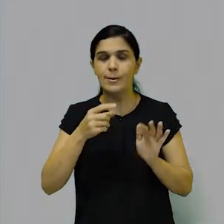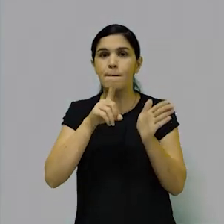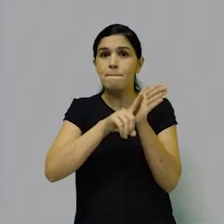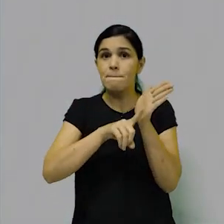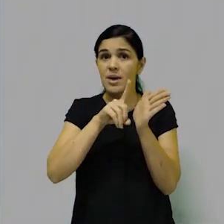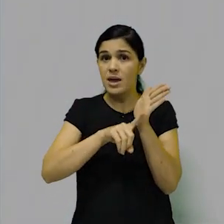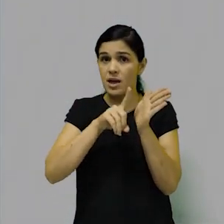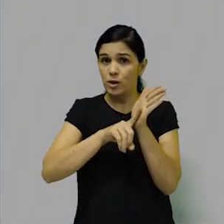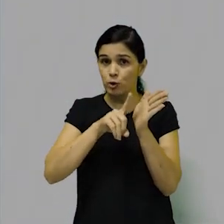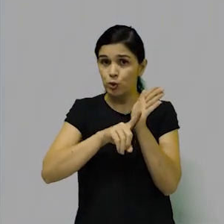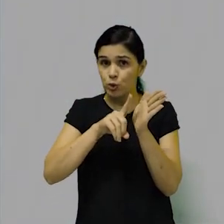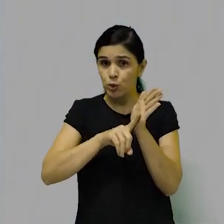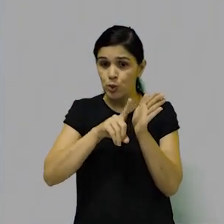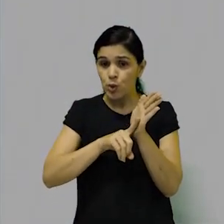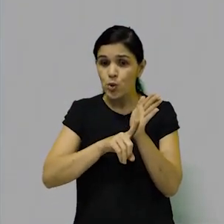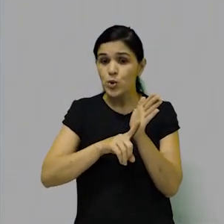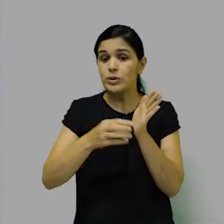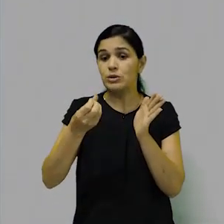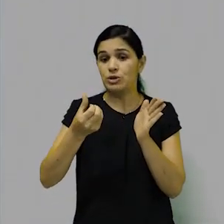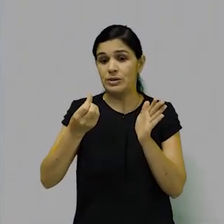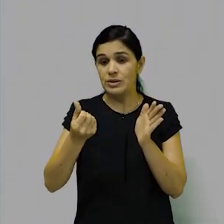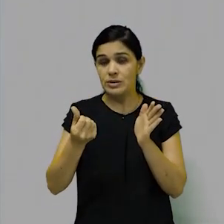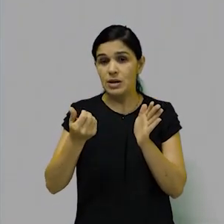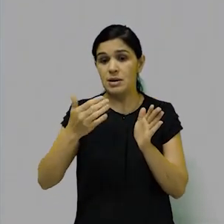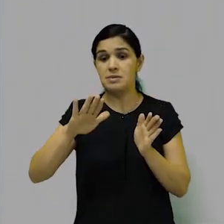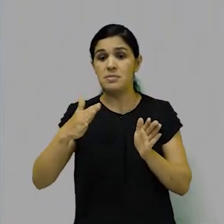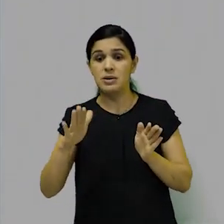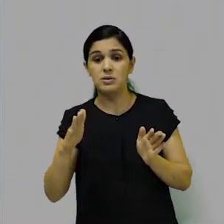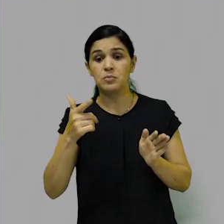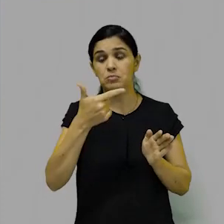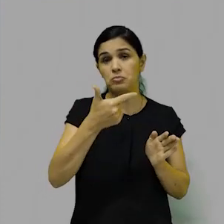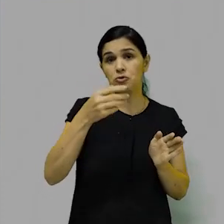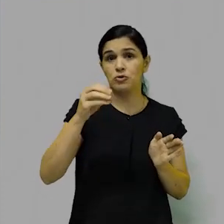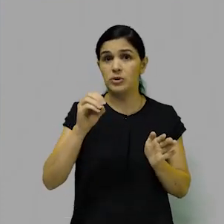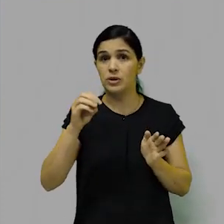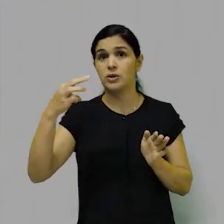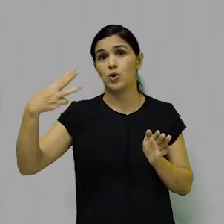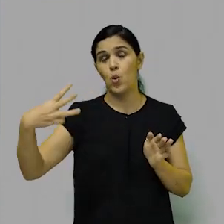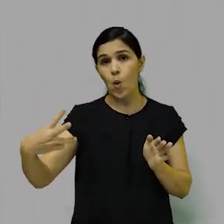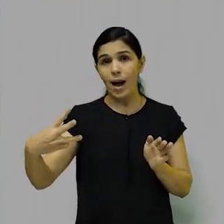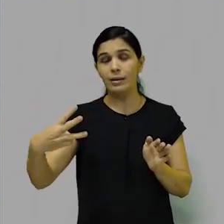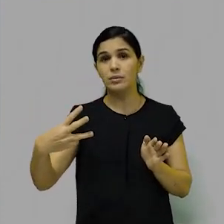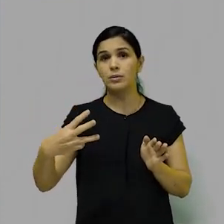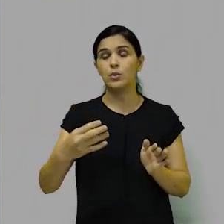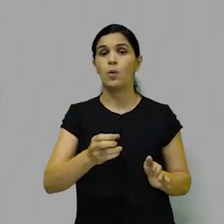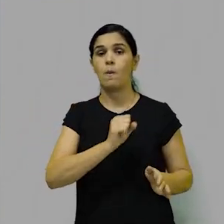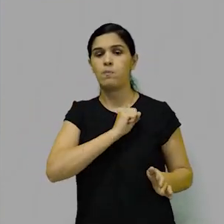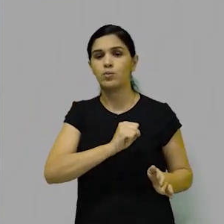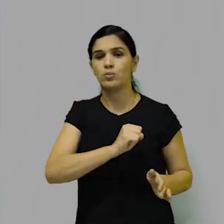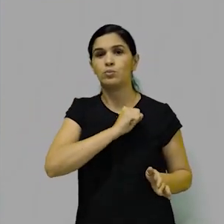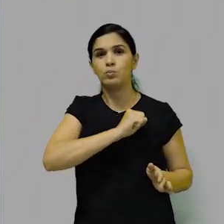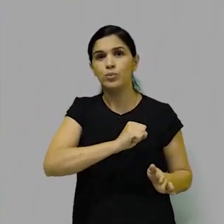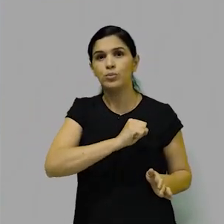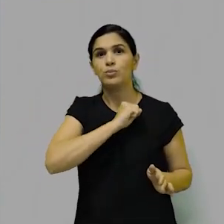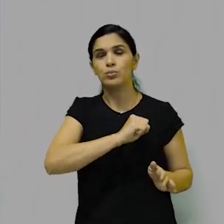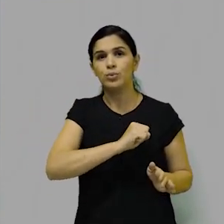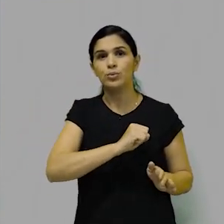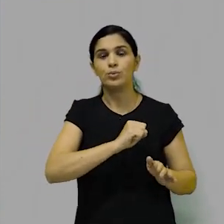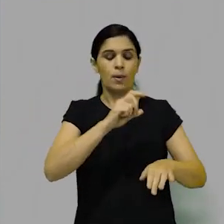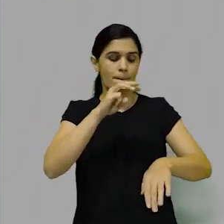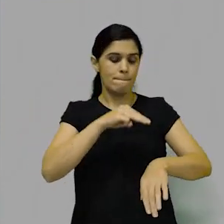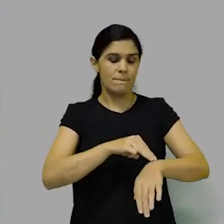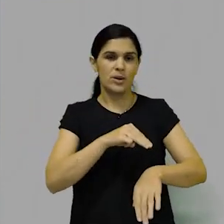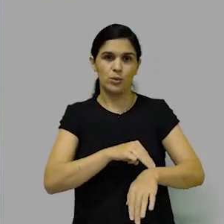do garoto. Ele não vai poder ultrapassar esses 204 batimentos por minuto, senão ele vai estar colocando o quê?